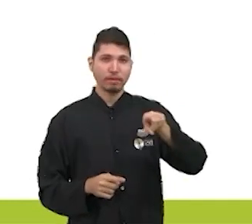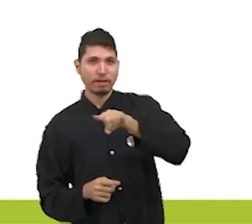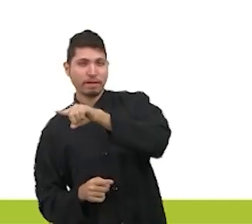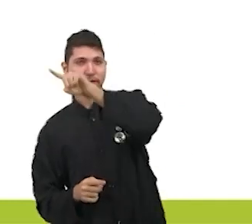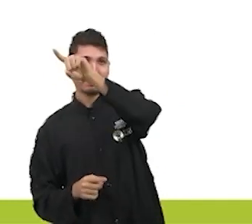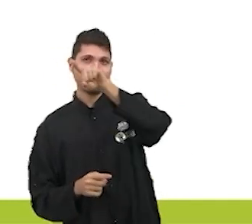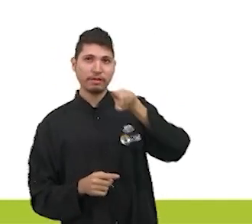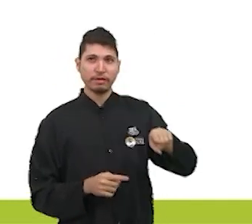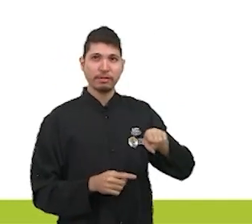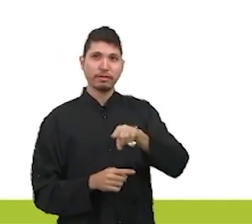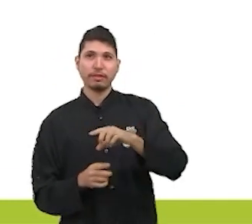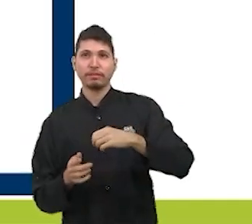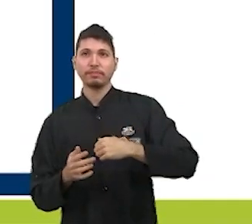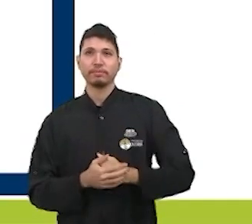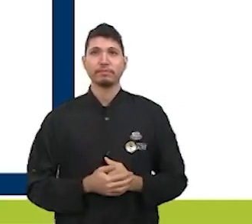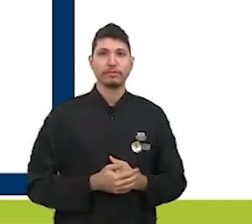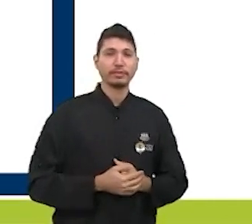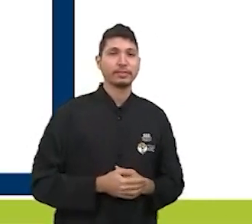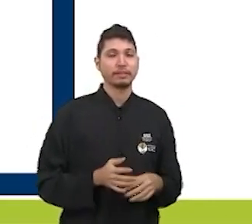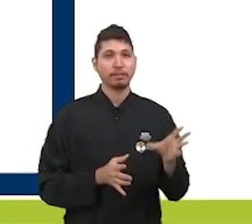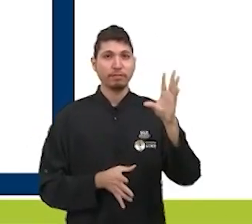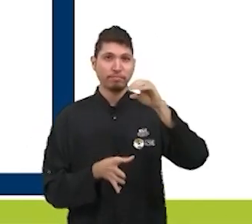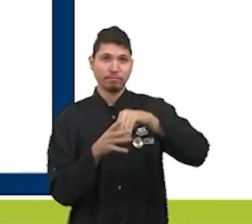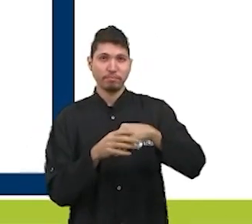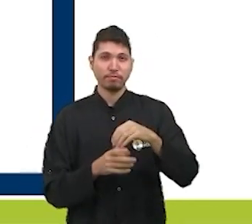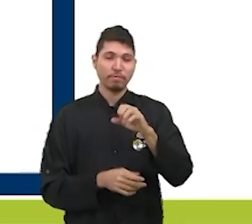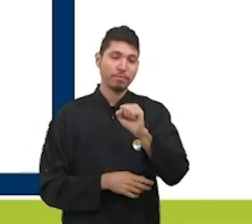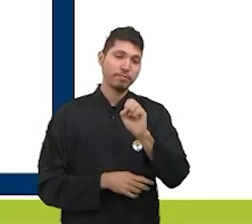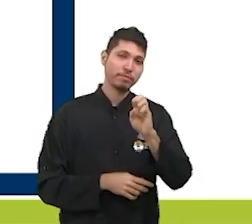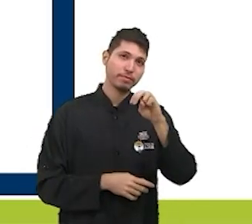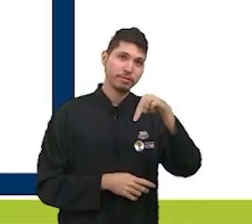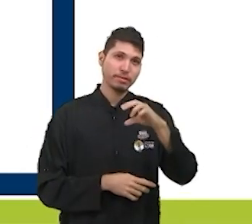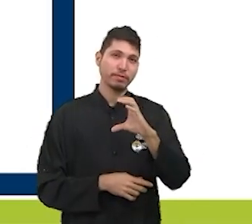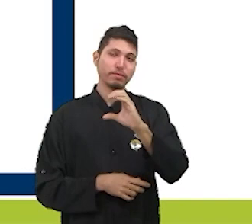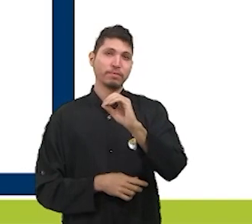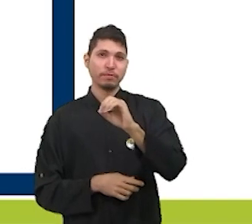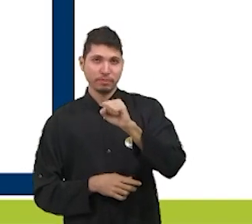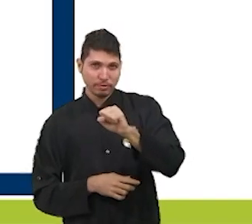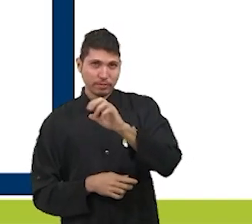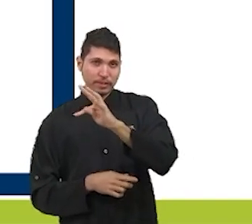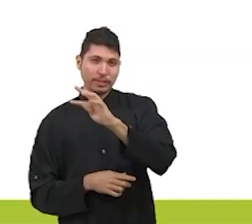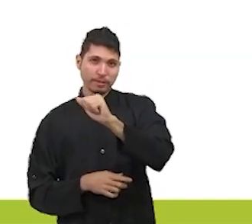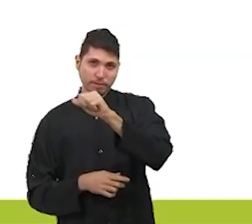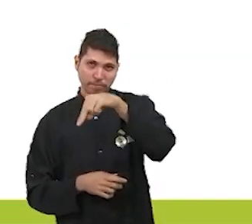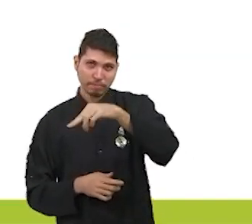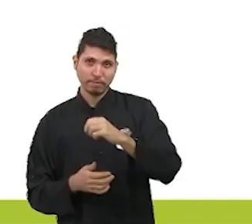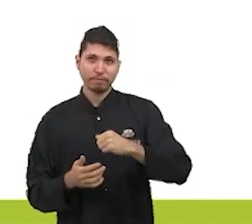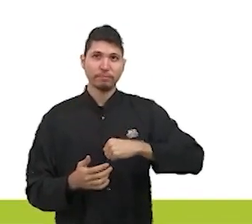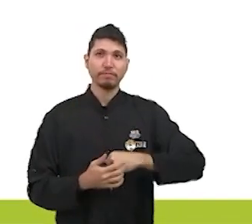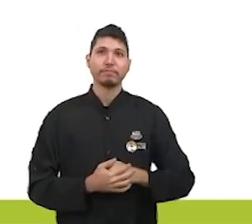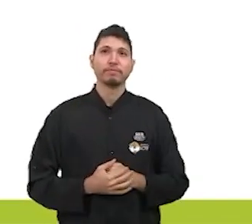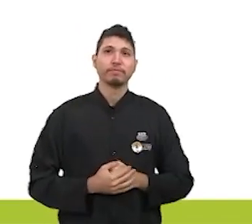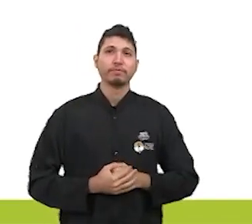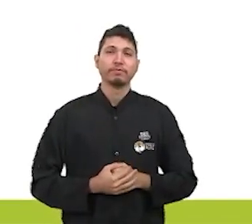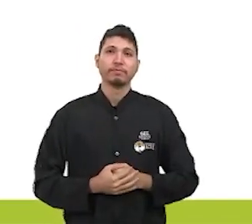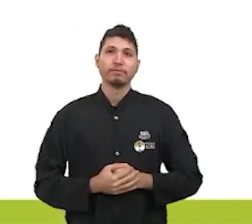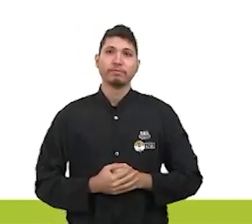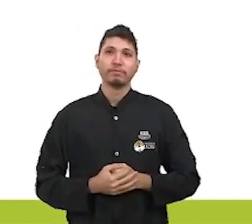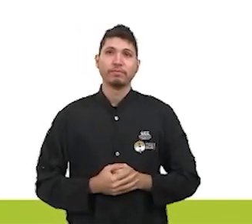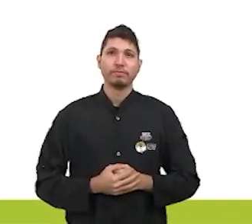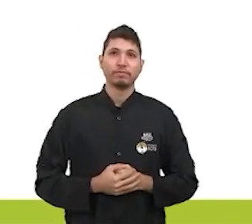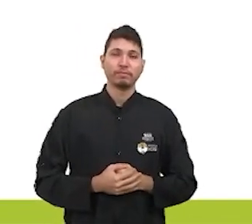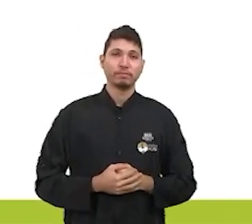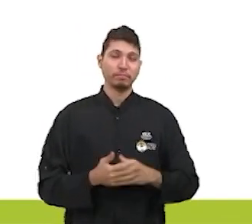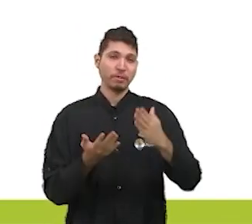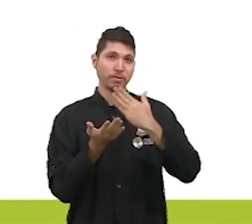funções trigonométricas. Lembrando que a aula de hoje é apenas um resumão, tá? Relações trigonométricas de um triângulo retângulo. A gente vai ter aqui, ó,